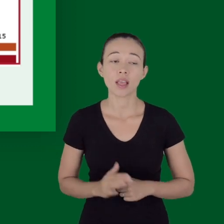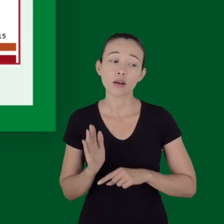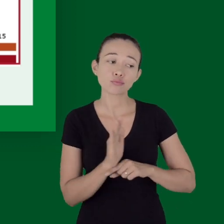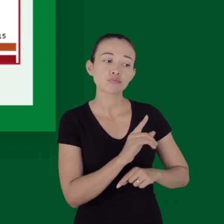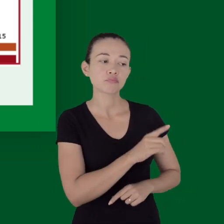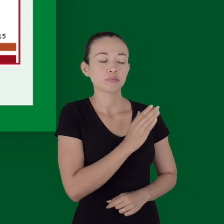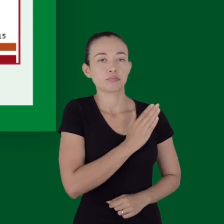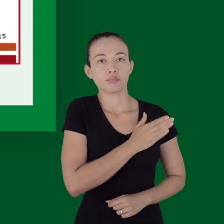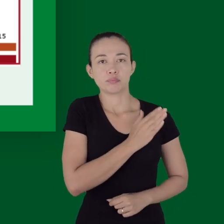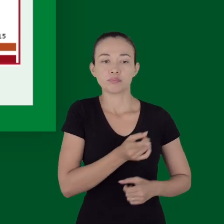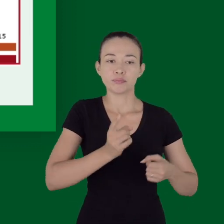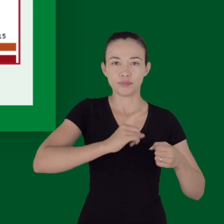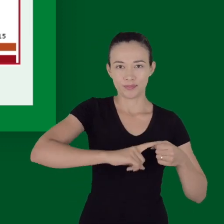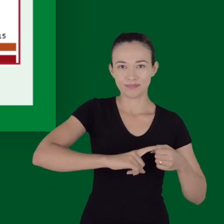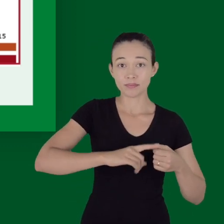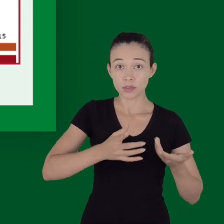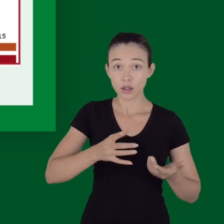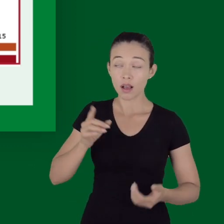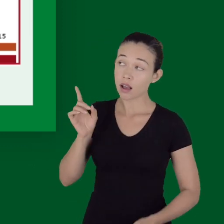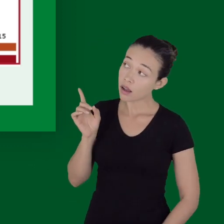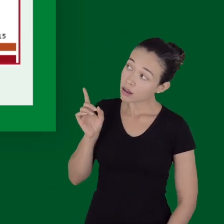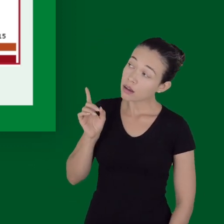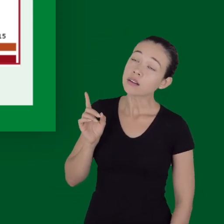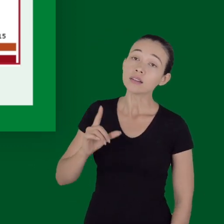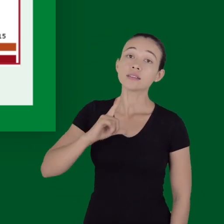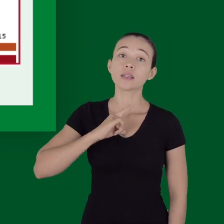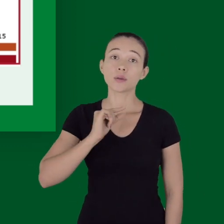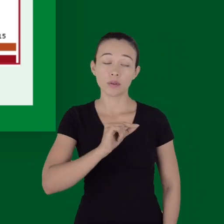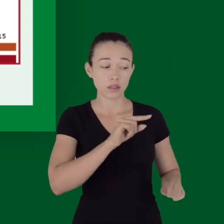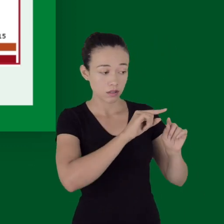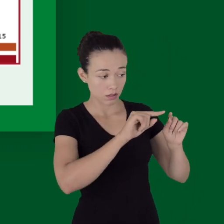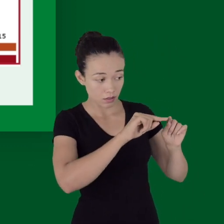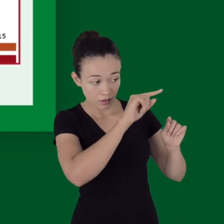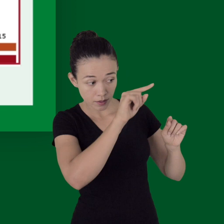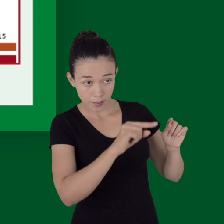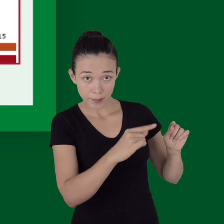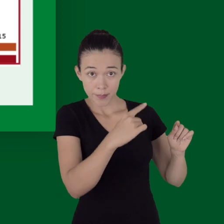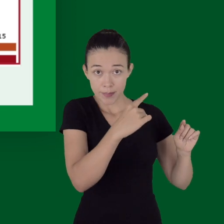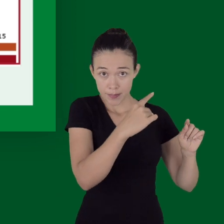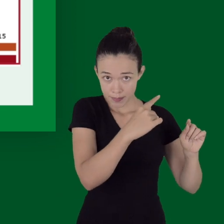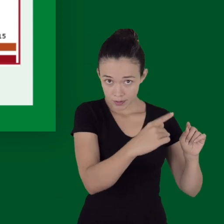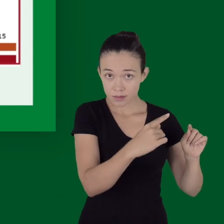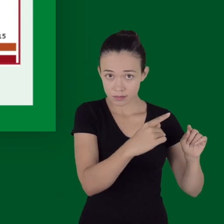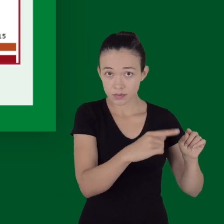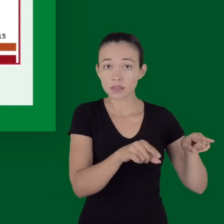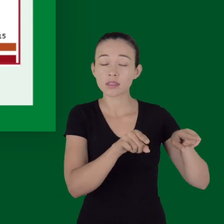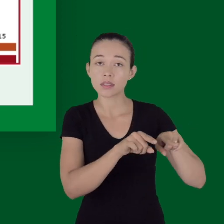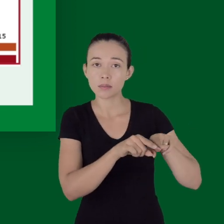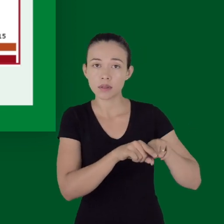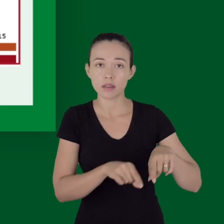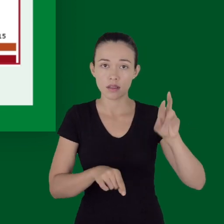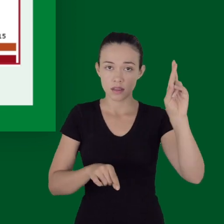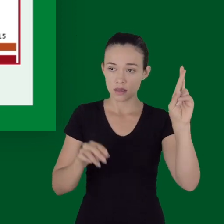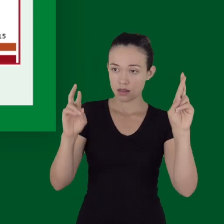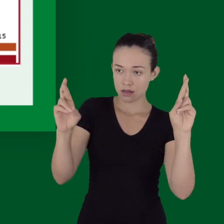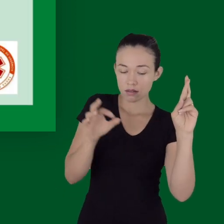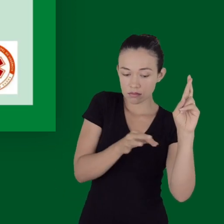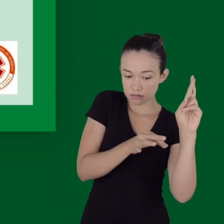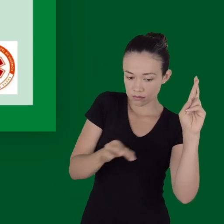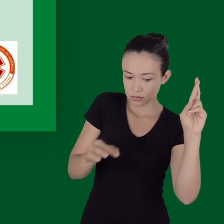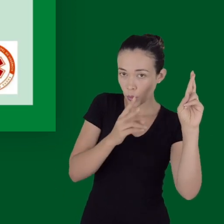Lembrando que a taquicardia sinusal ela vai ter onda P e vai ser regular e com QRS estreito, né? Aqui um eletro